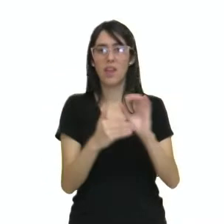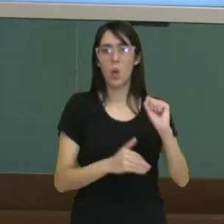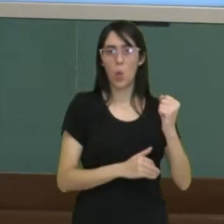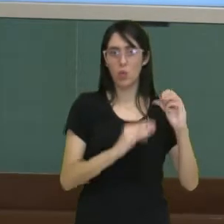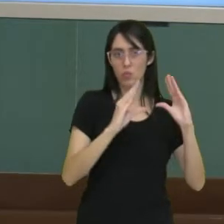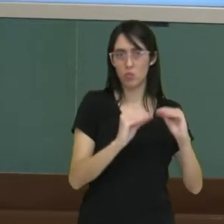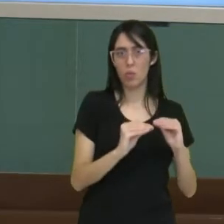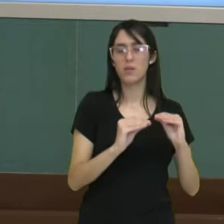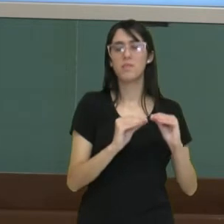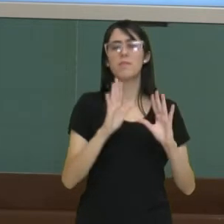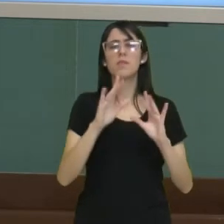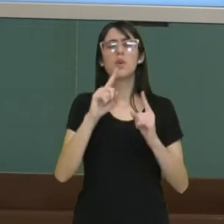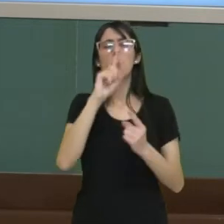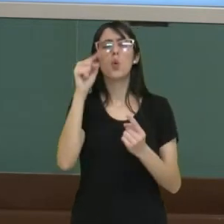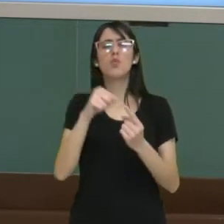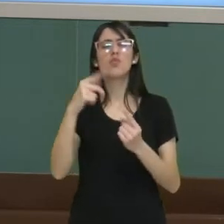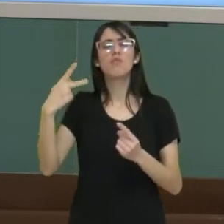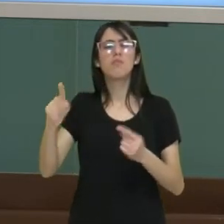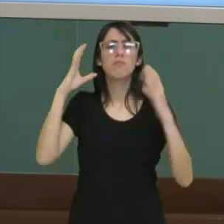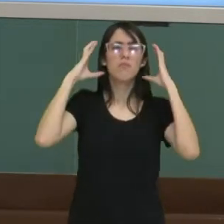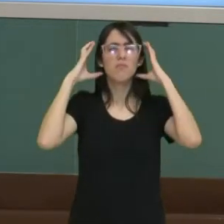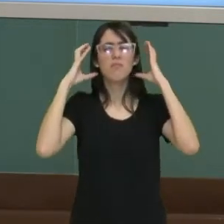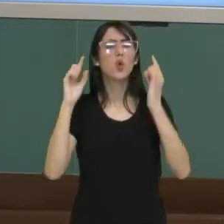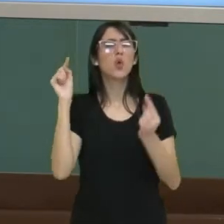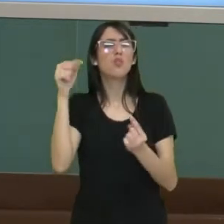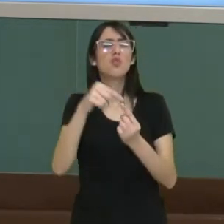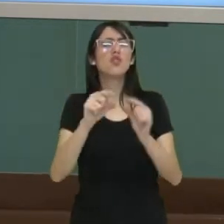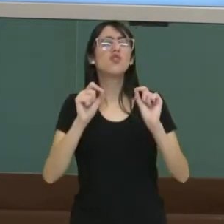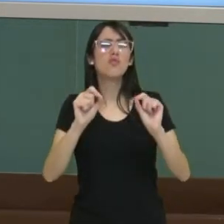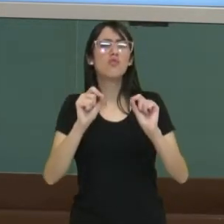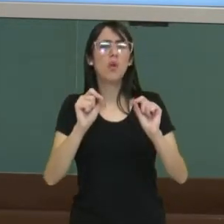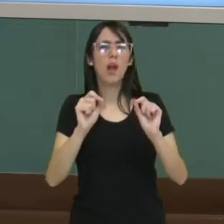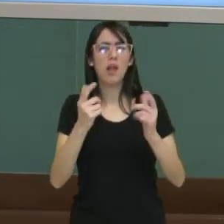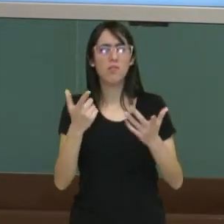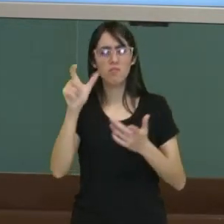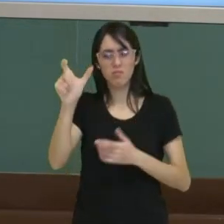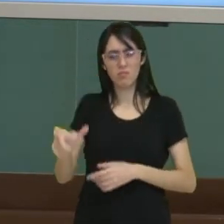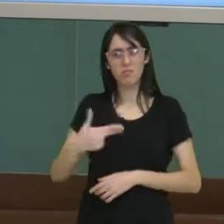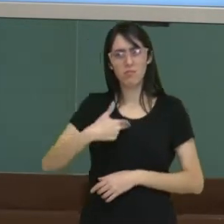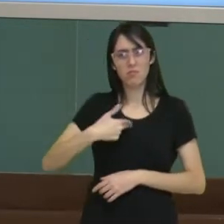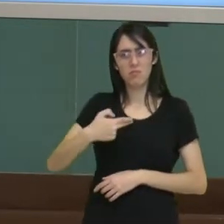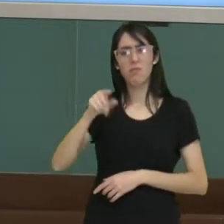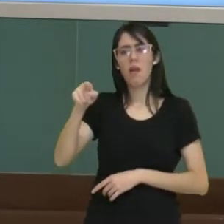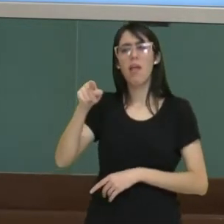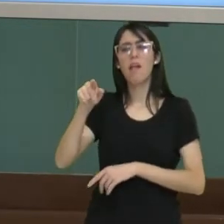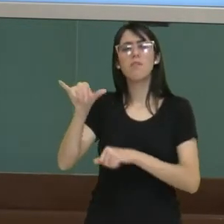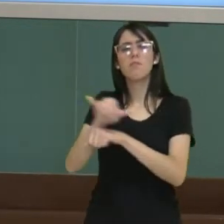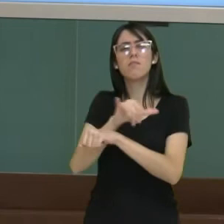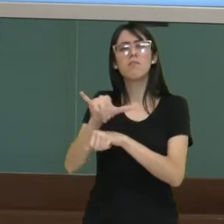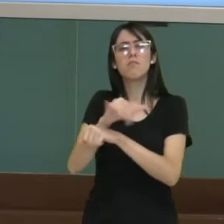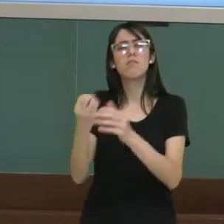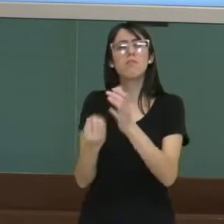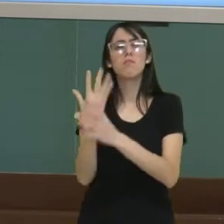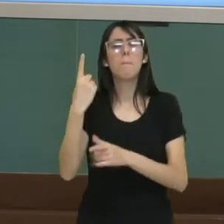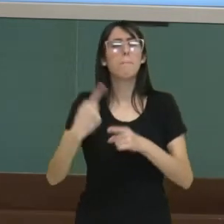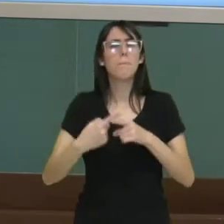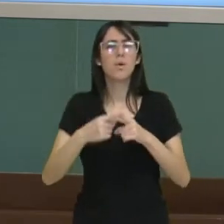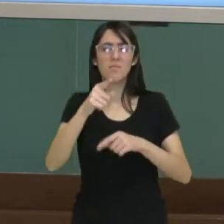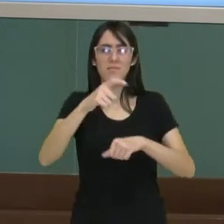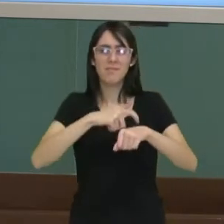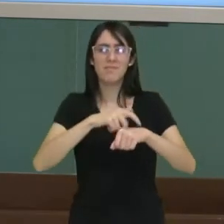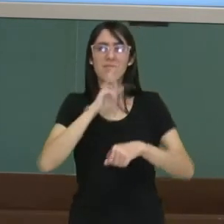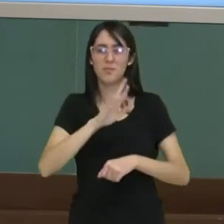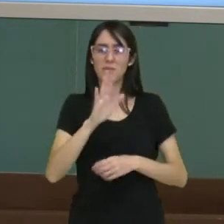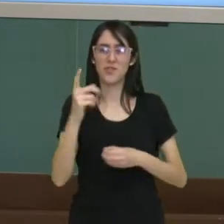Pessoal, quais eram os objetivos do programa de rádio A Hora do Brasil? Conhecendo Getúlio Vargas, quais são esses objetivos? Eu vou dar um tempinho para vocês e